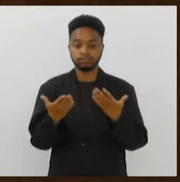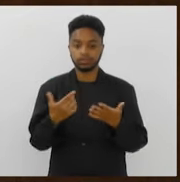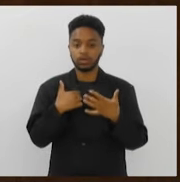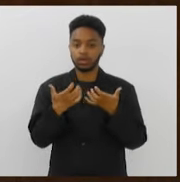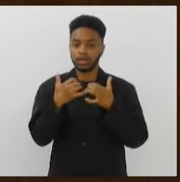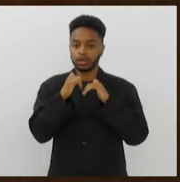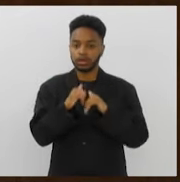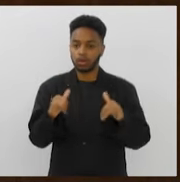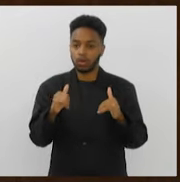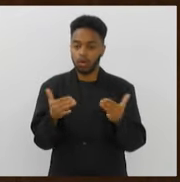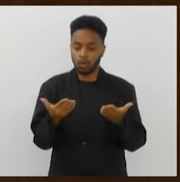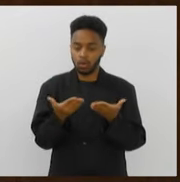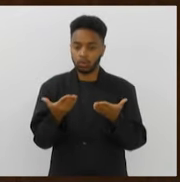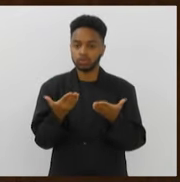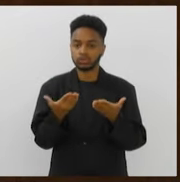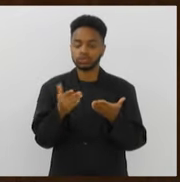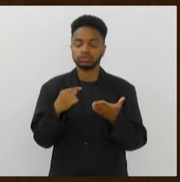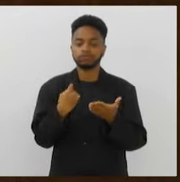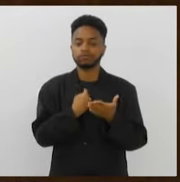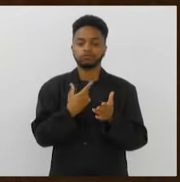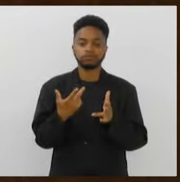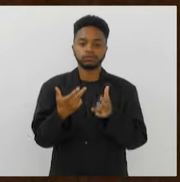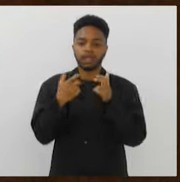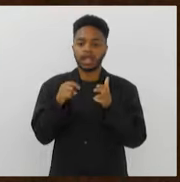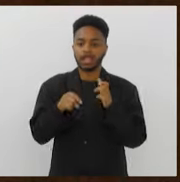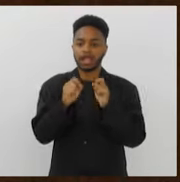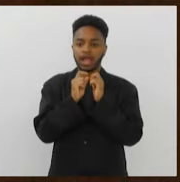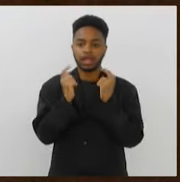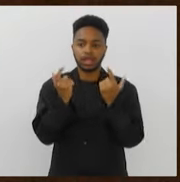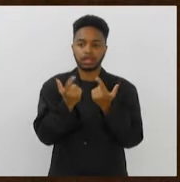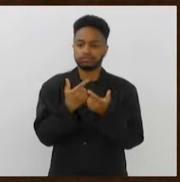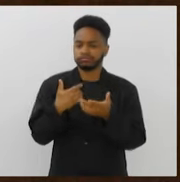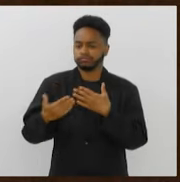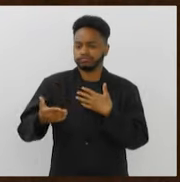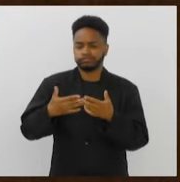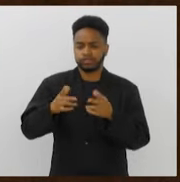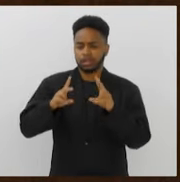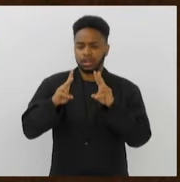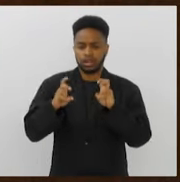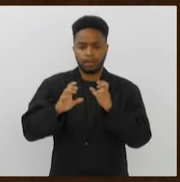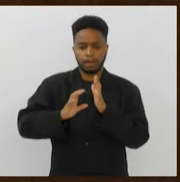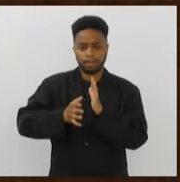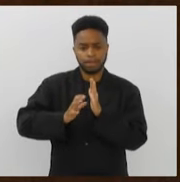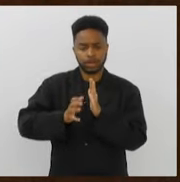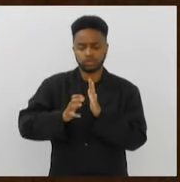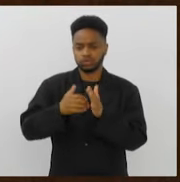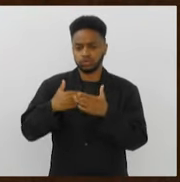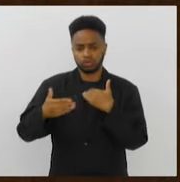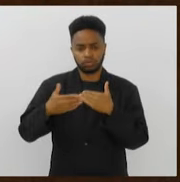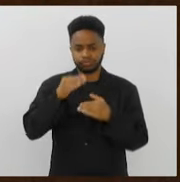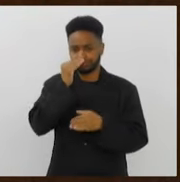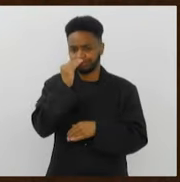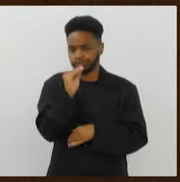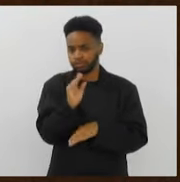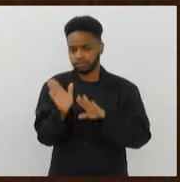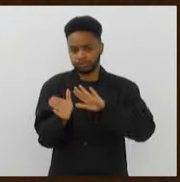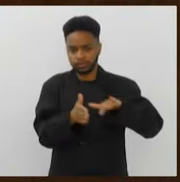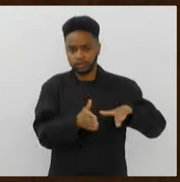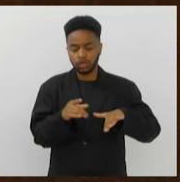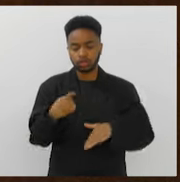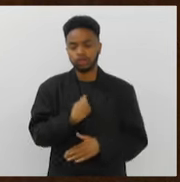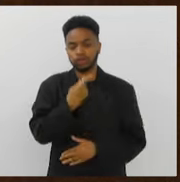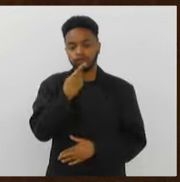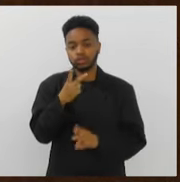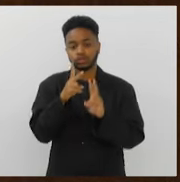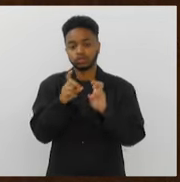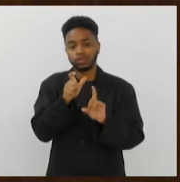hoje é um reconhecimento dessa casa, independentemente de questão política, partidária. A gente está falando do ser humano,